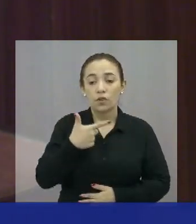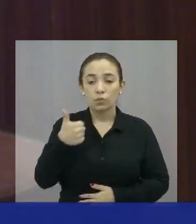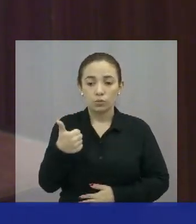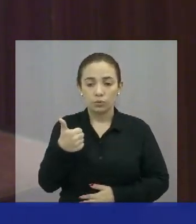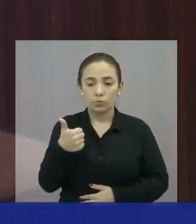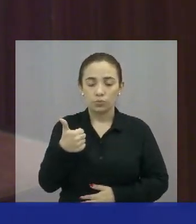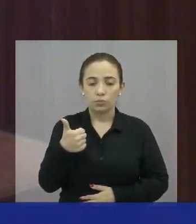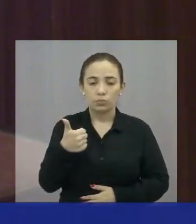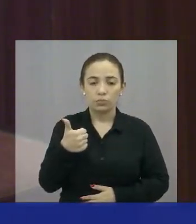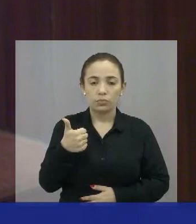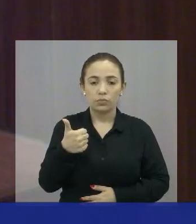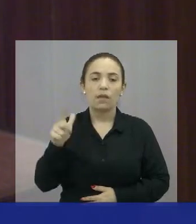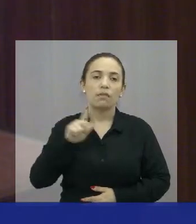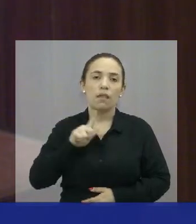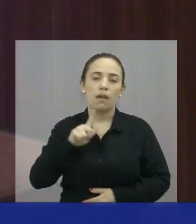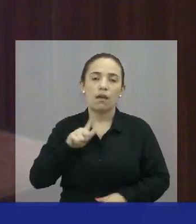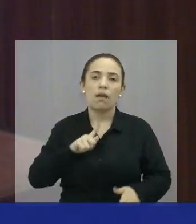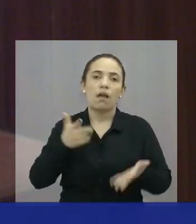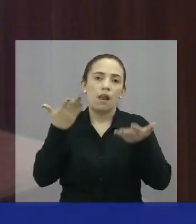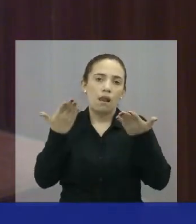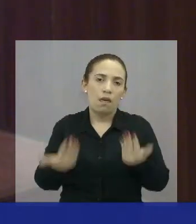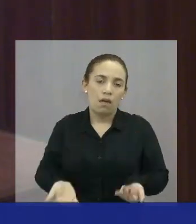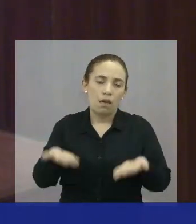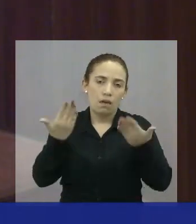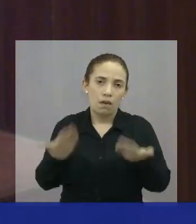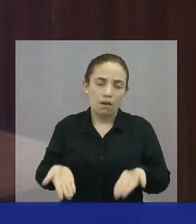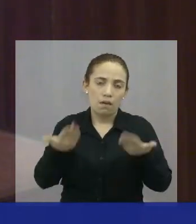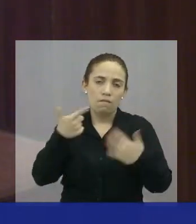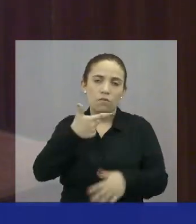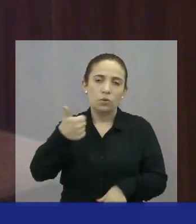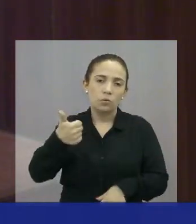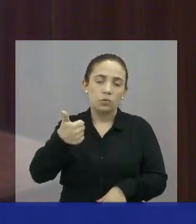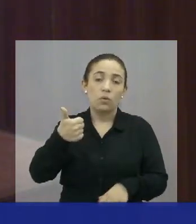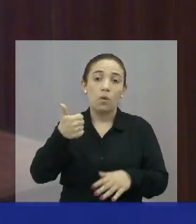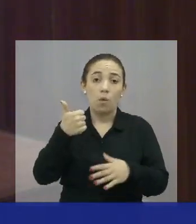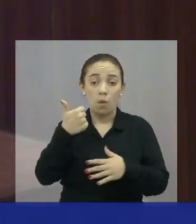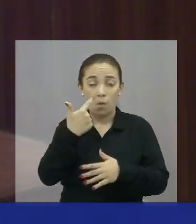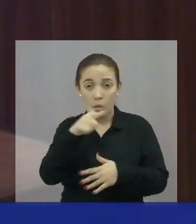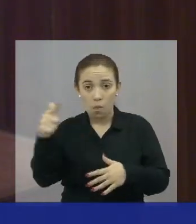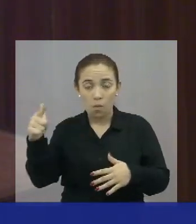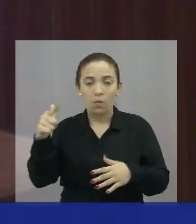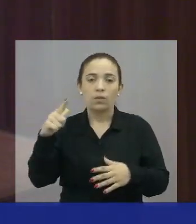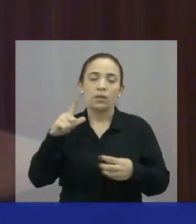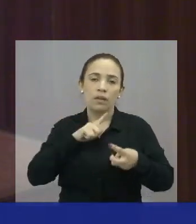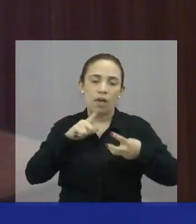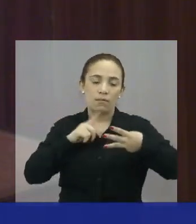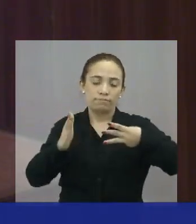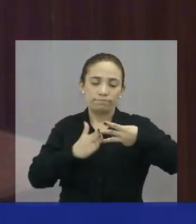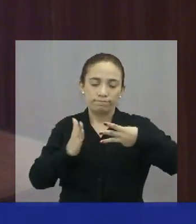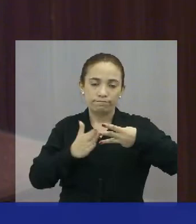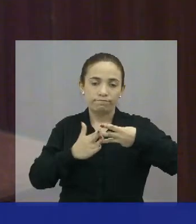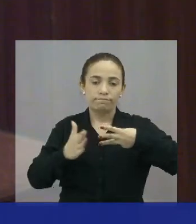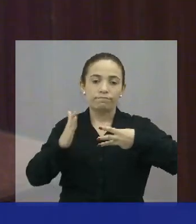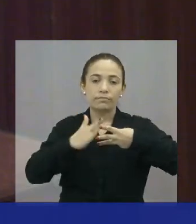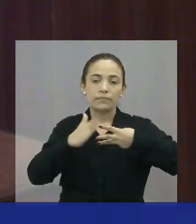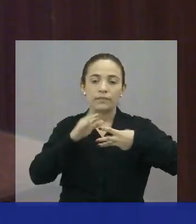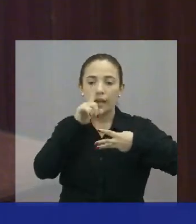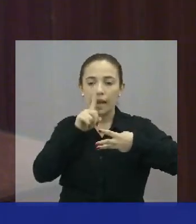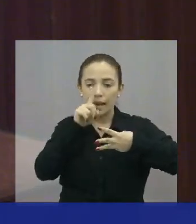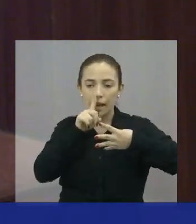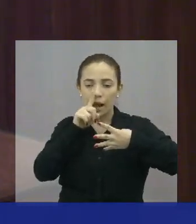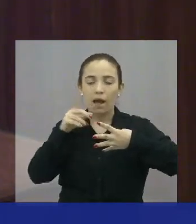21 são leves. As demais são consideradas média, grave e